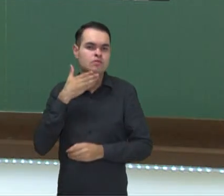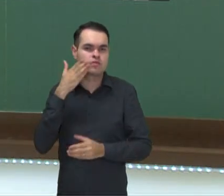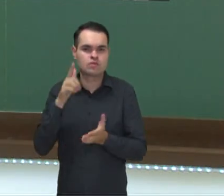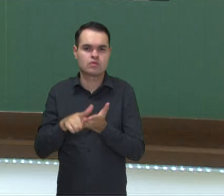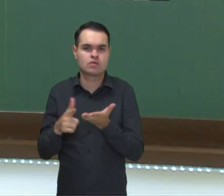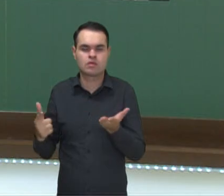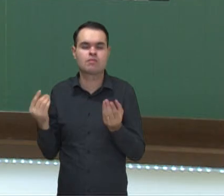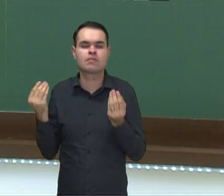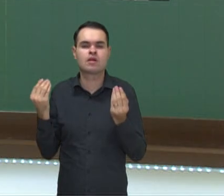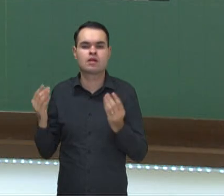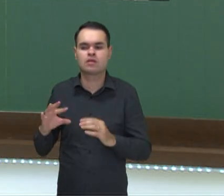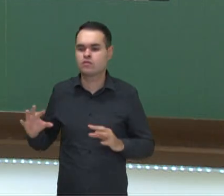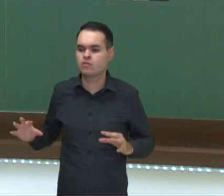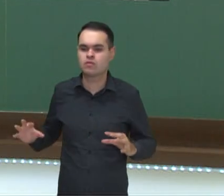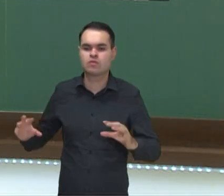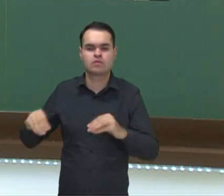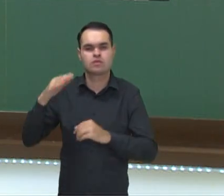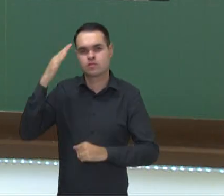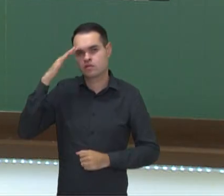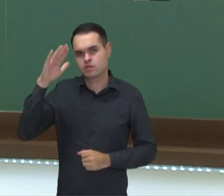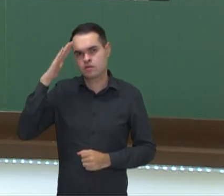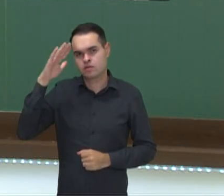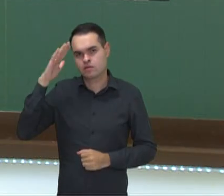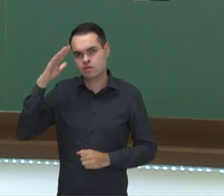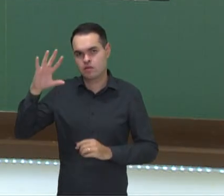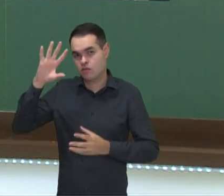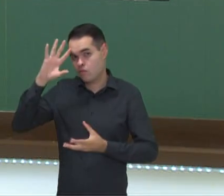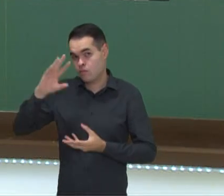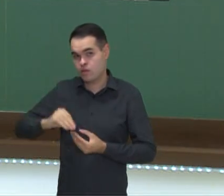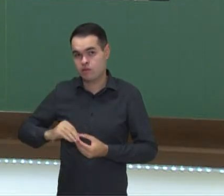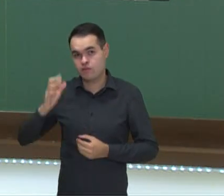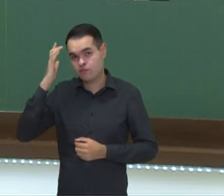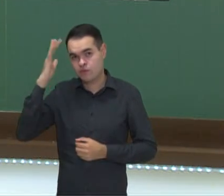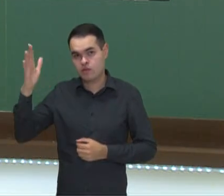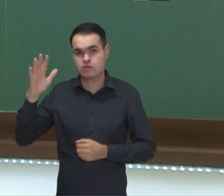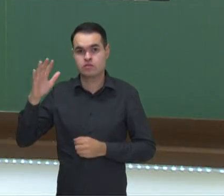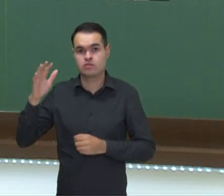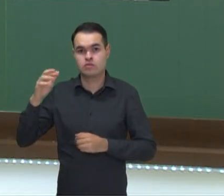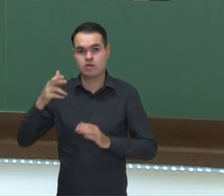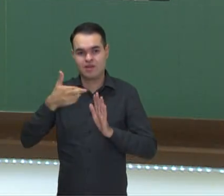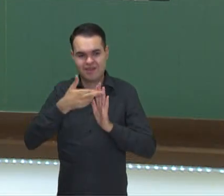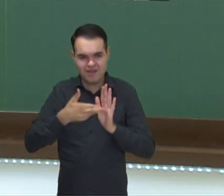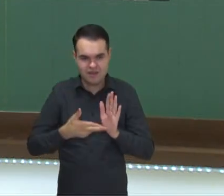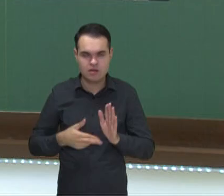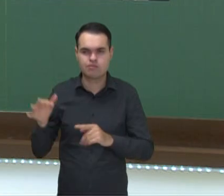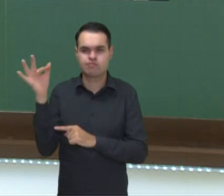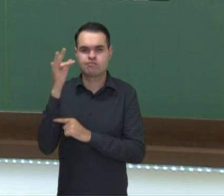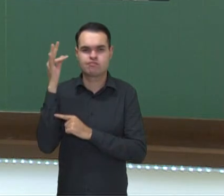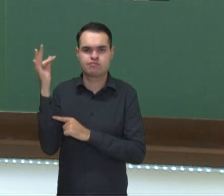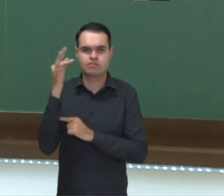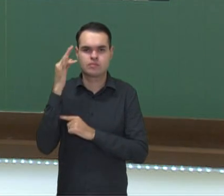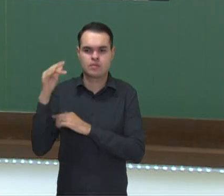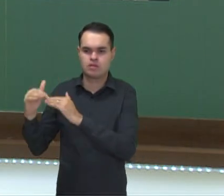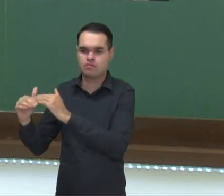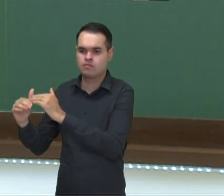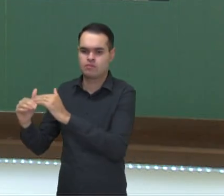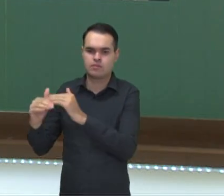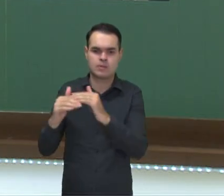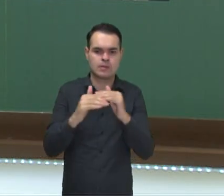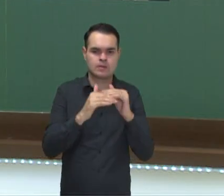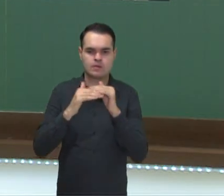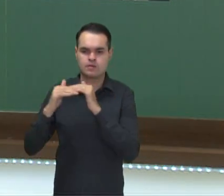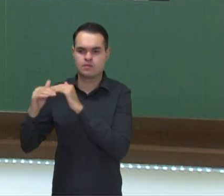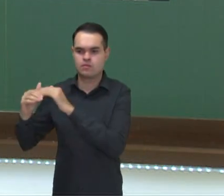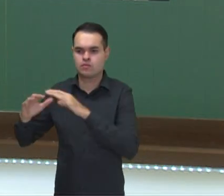que todos possam entender, todos possam compreender. A norma é padrão justamente para padronizar o entendimento, as regras,